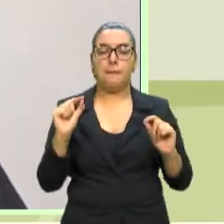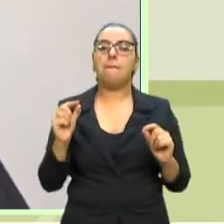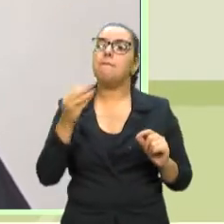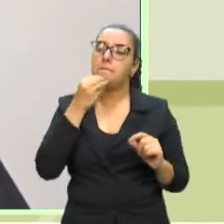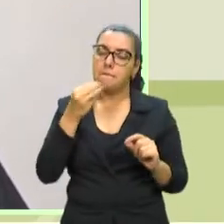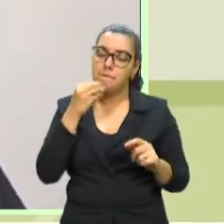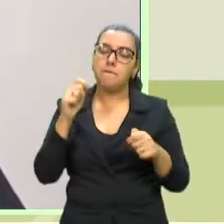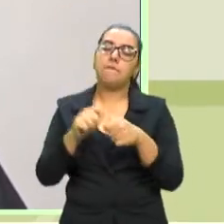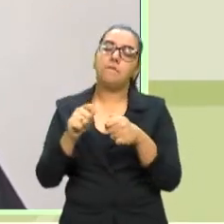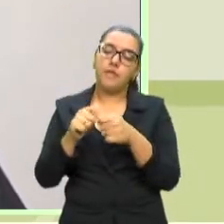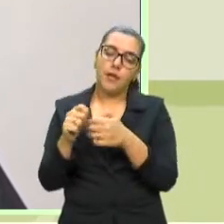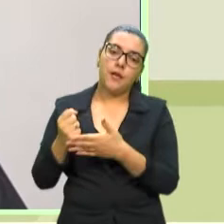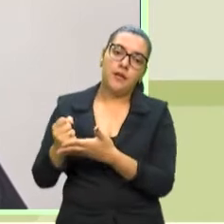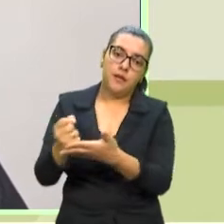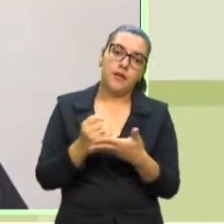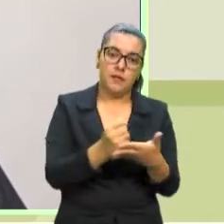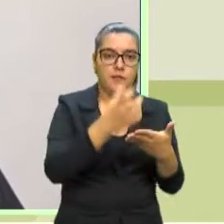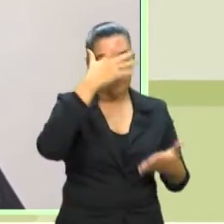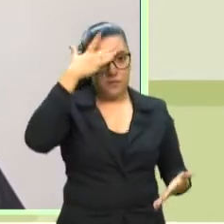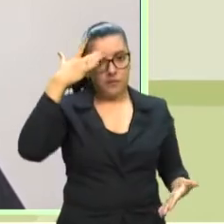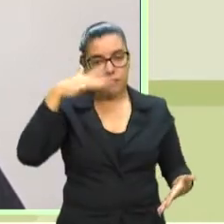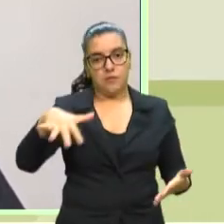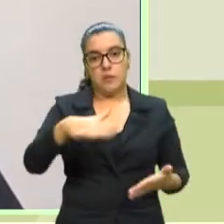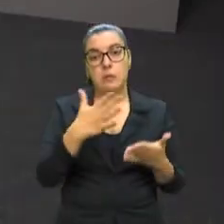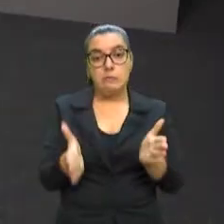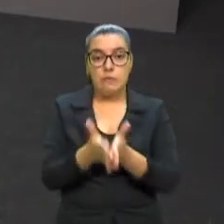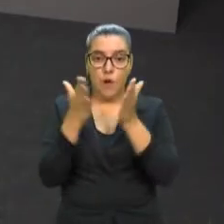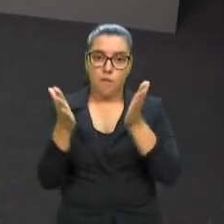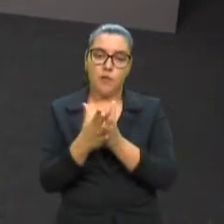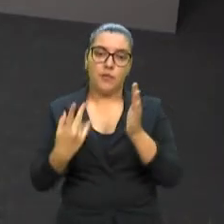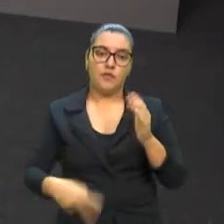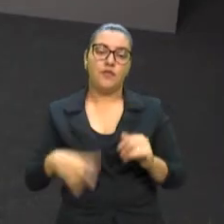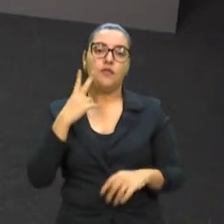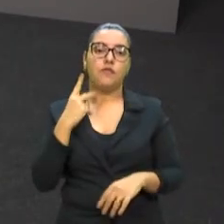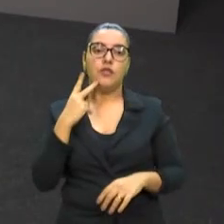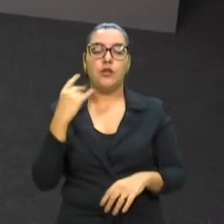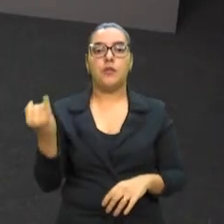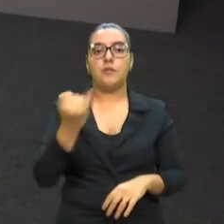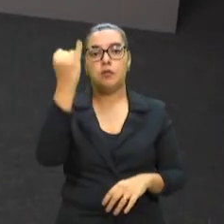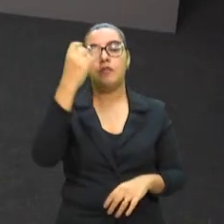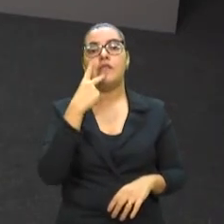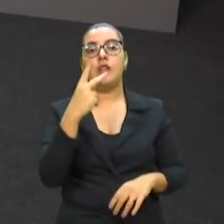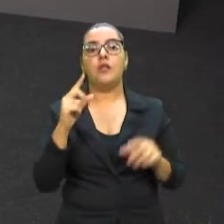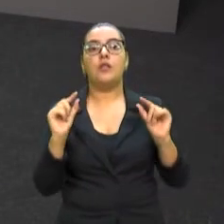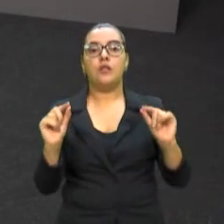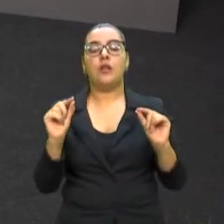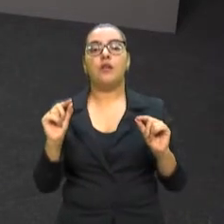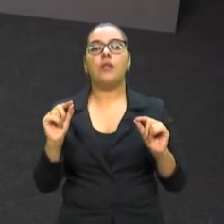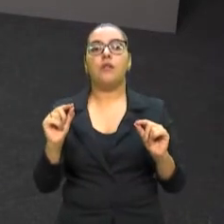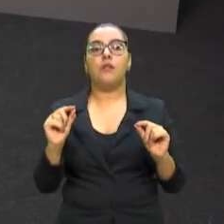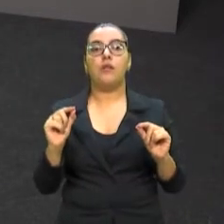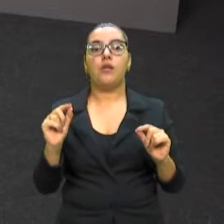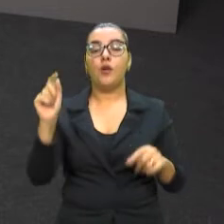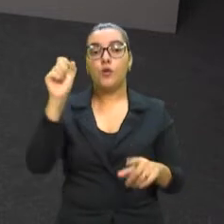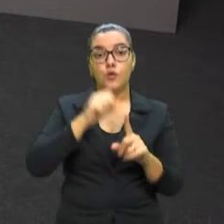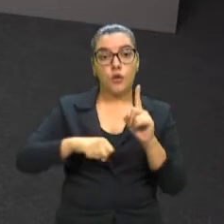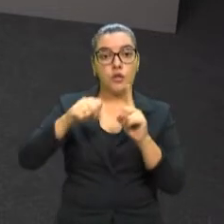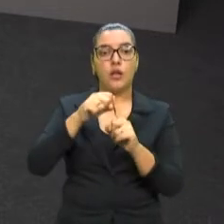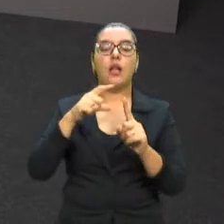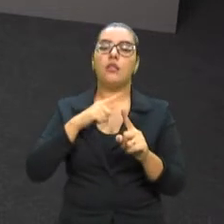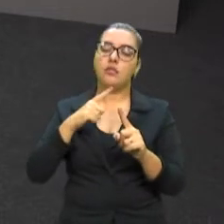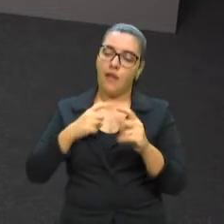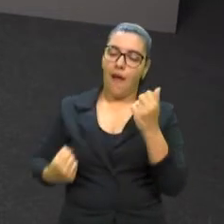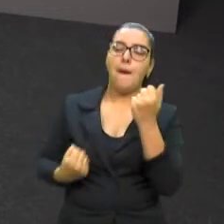fazer para atender a população mais vulnerável de Fortaleza. É importante o que o senhor falou, secretário, a sociedade tem chegado junto,